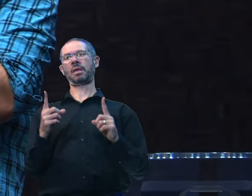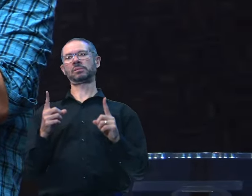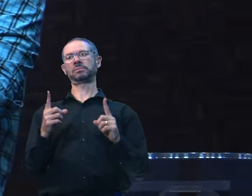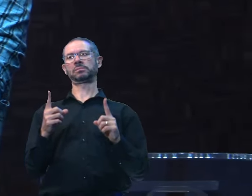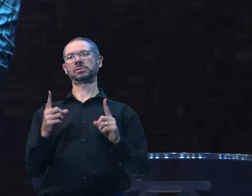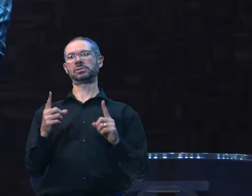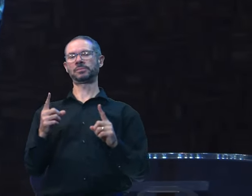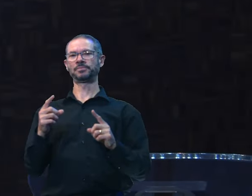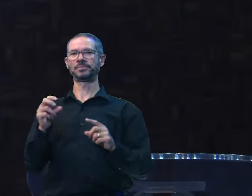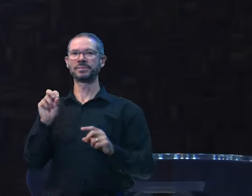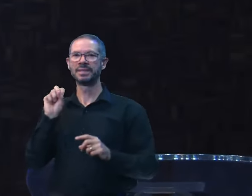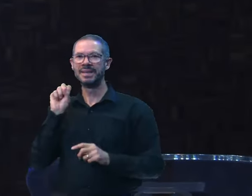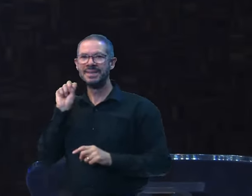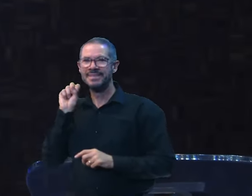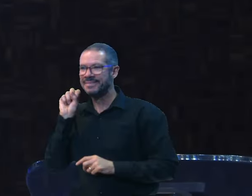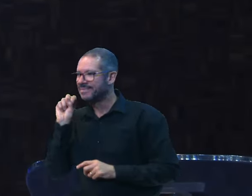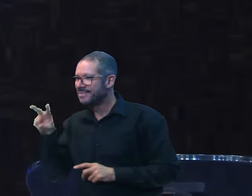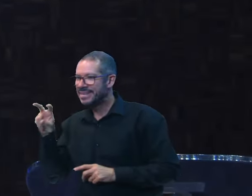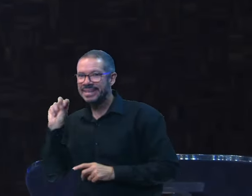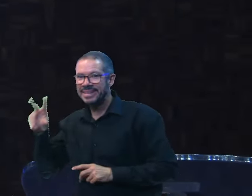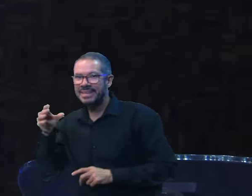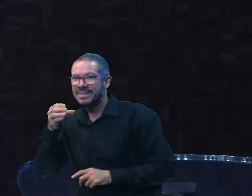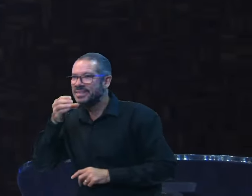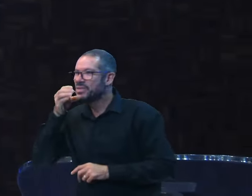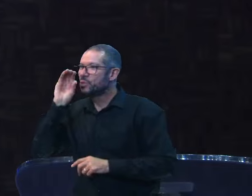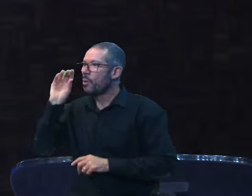ele toma o veneno esperando que o outro morra.